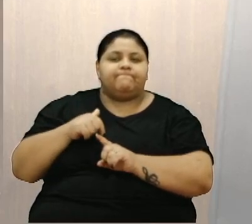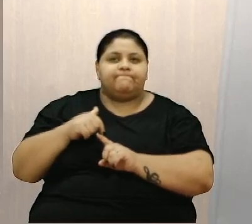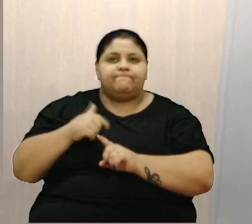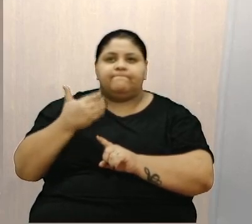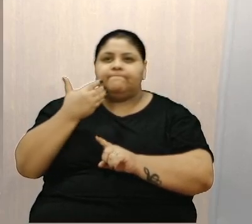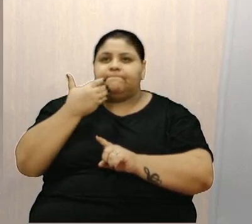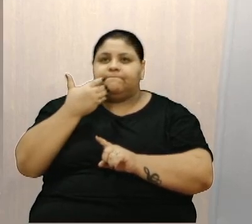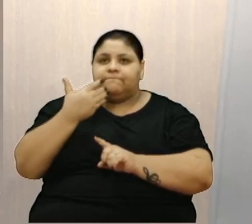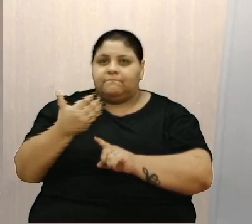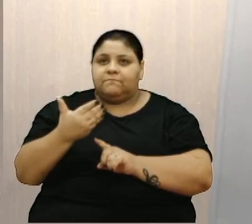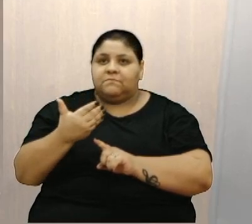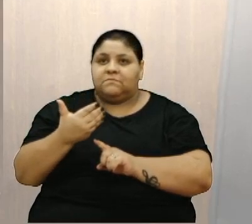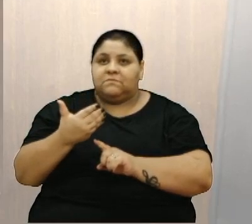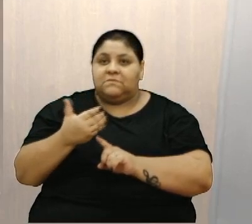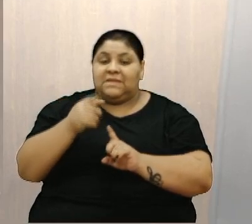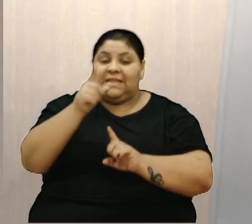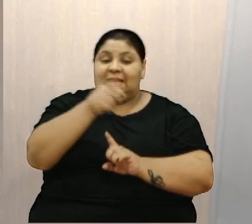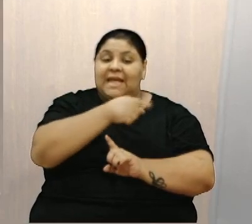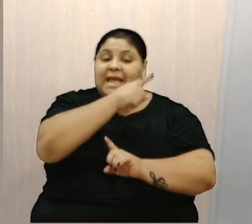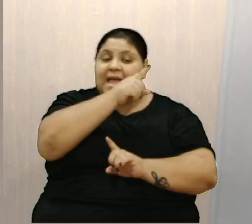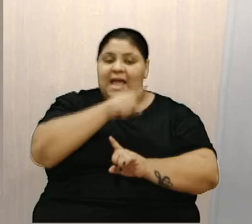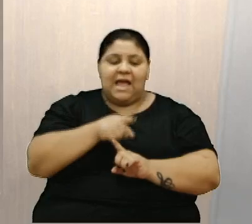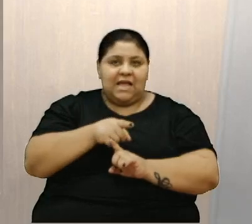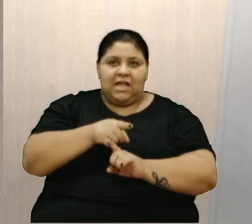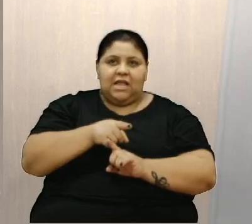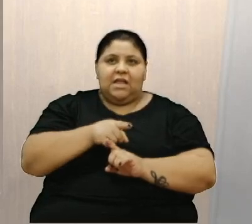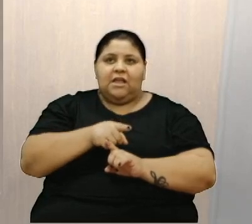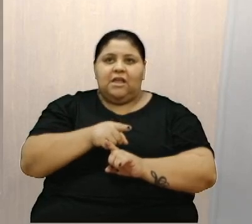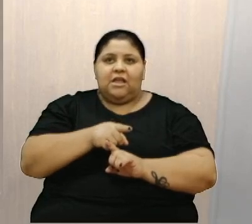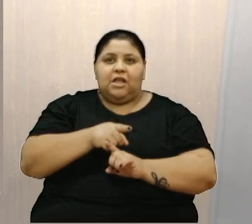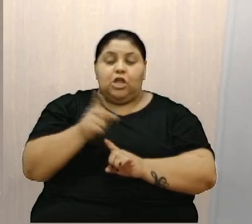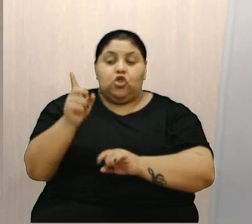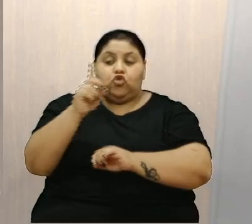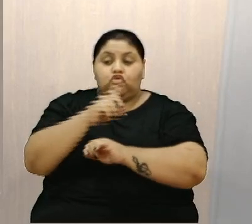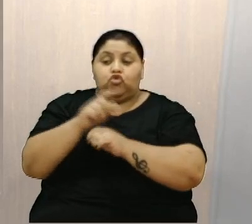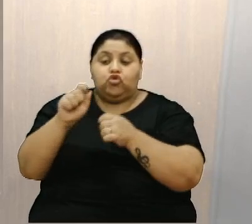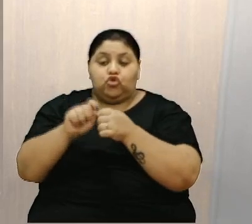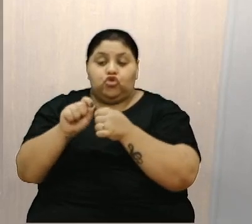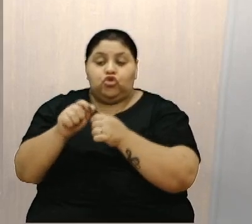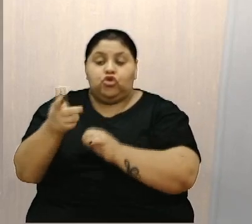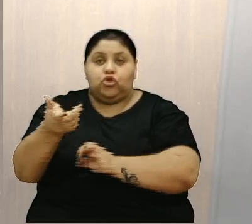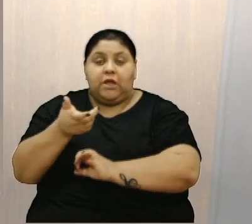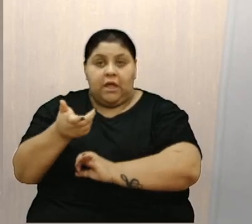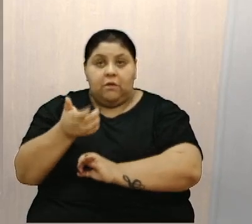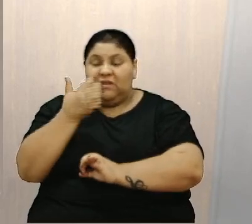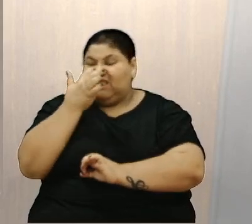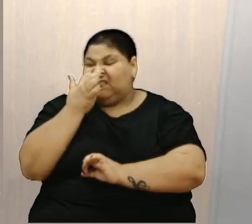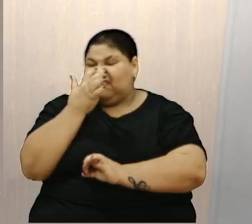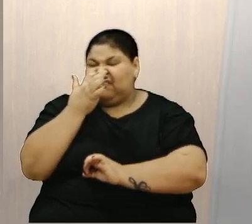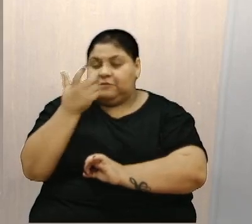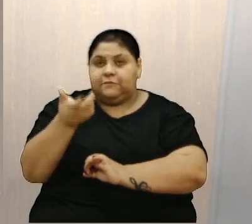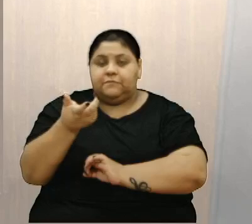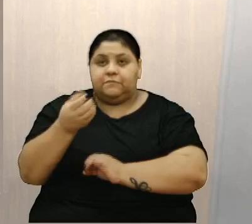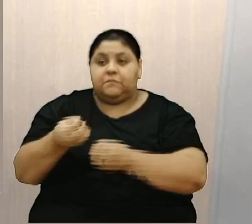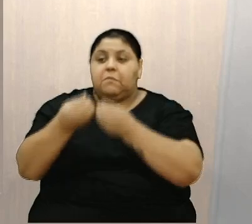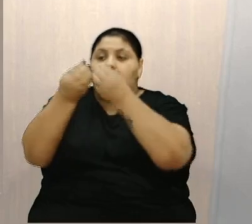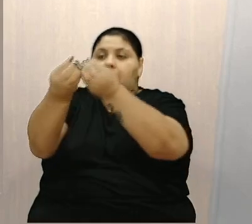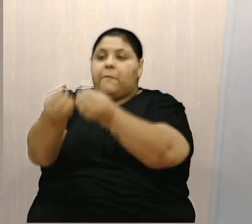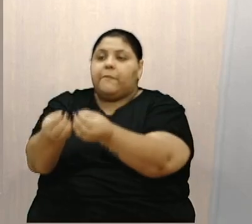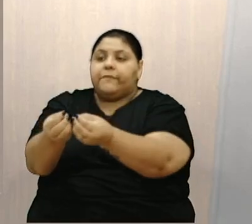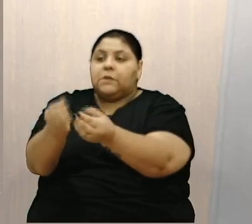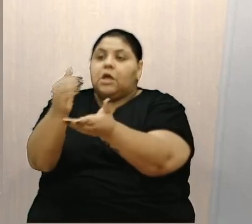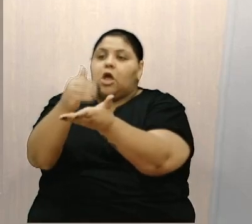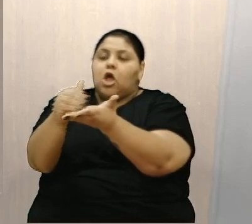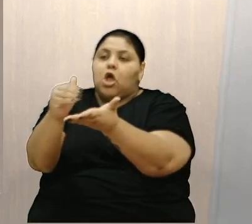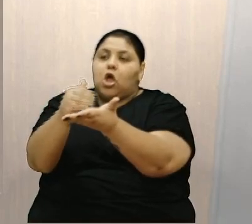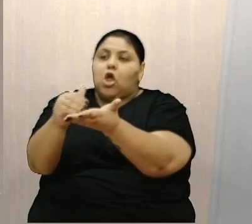que vieram negados, tá? E no dia que fizerem lá, eu quero fazer questão de levar lá e entregar para o secretário